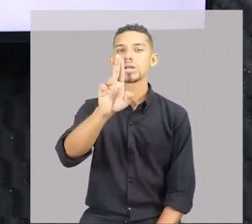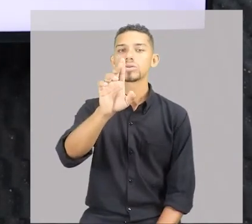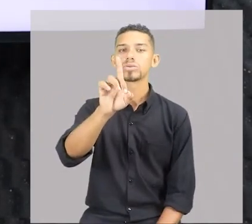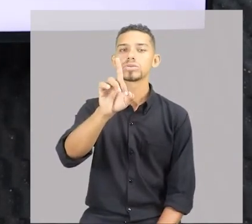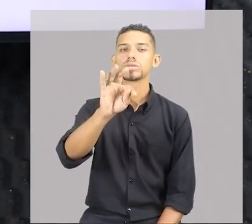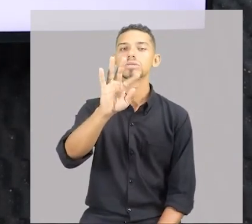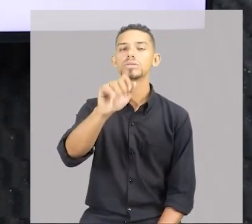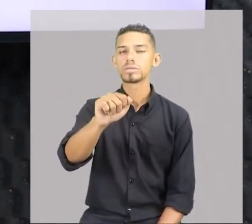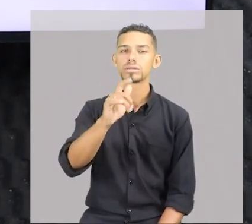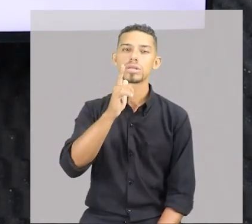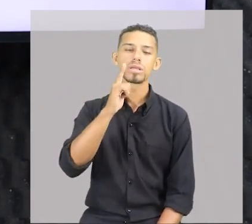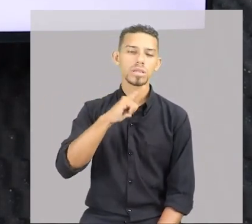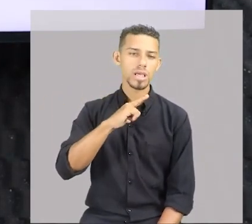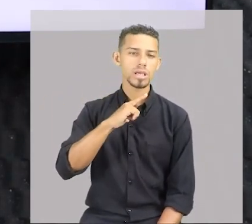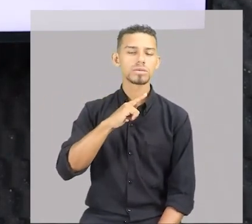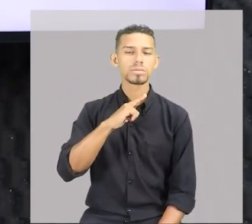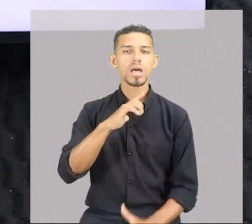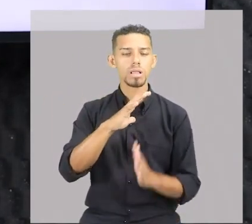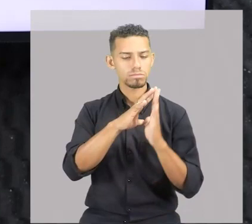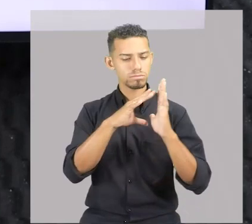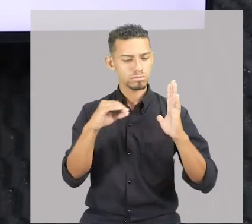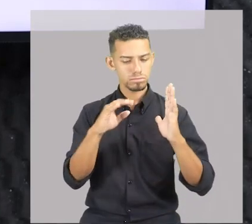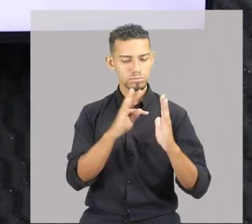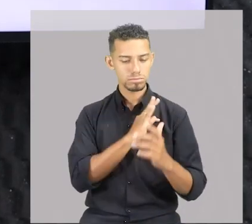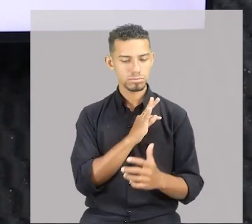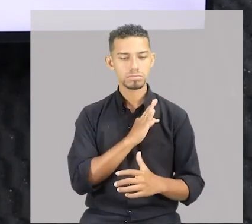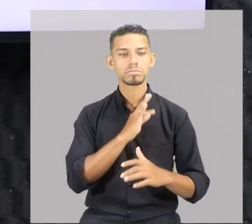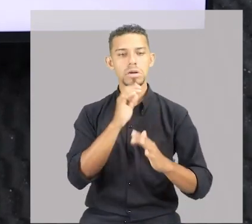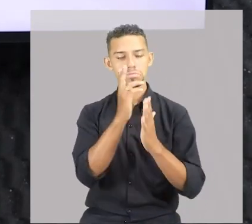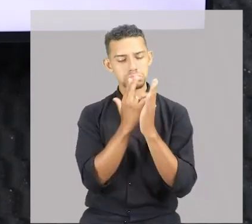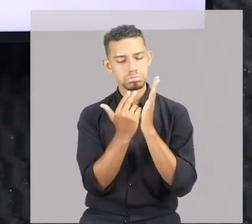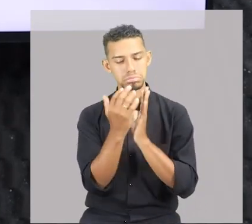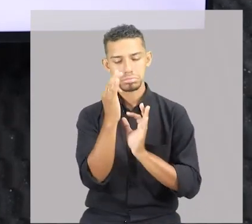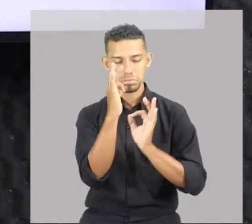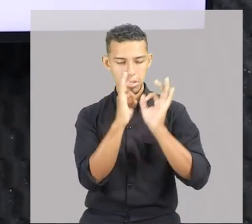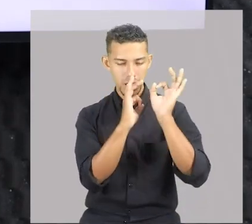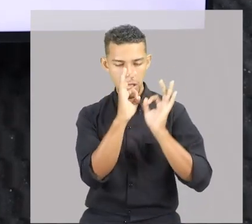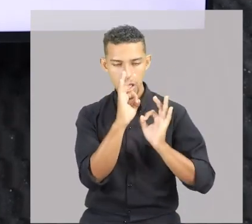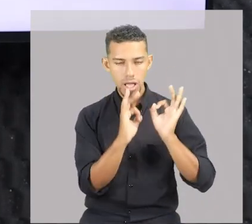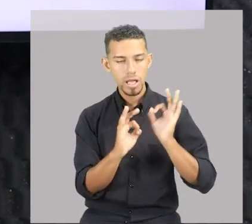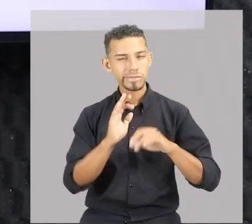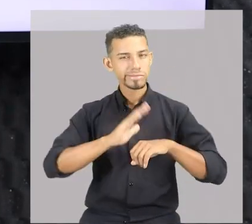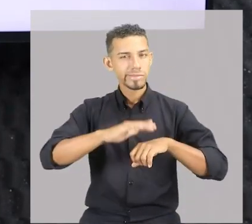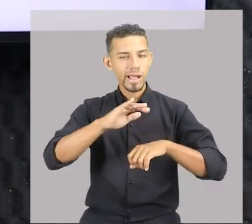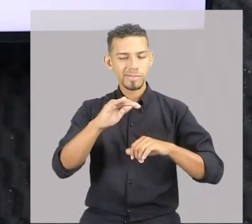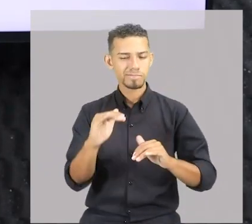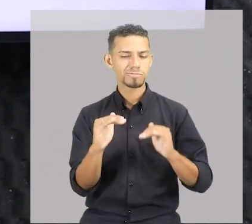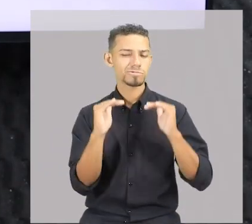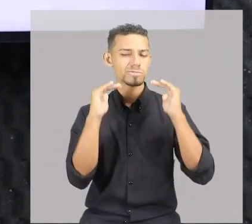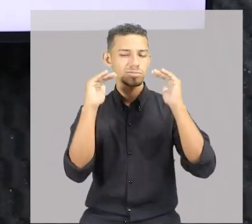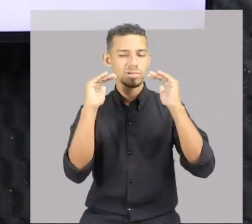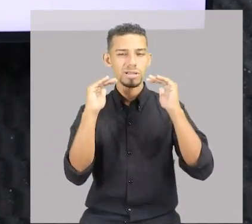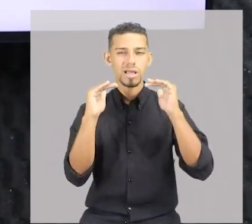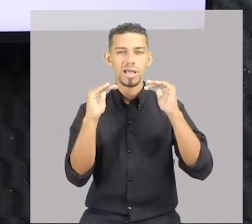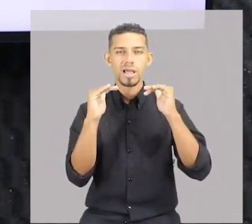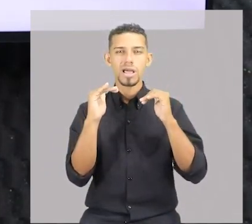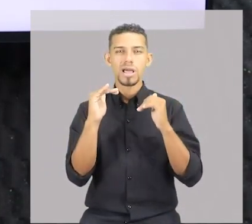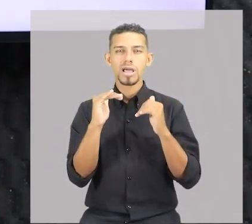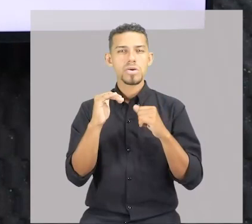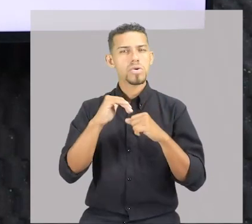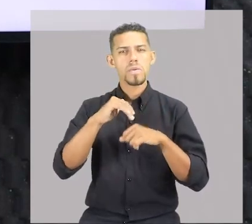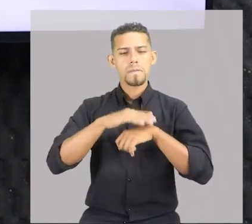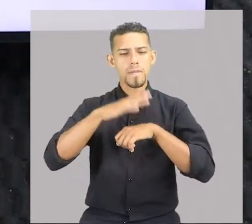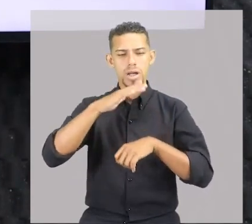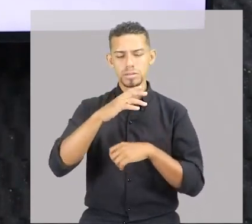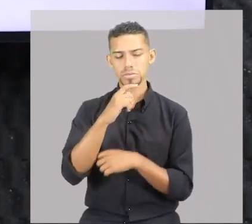música que tem um padrão técnico mais rebuscado, né, que é elaborado de uma forma mais, com mais